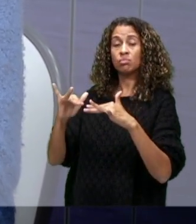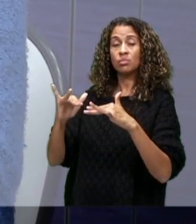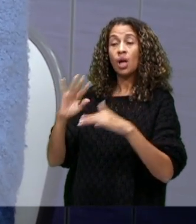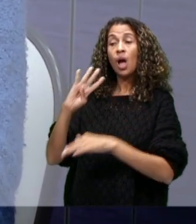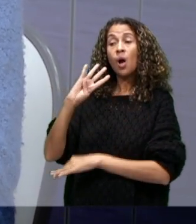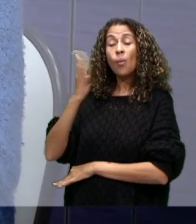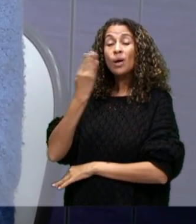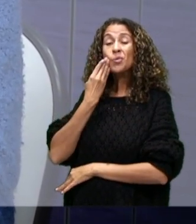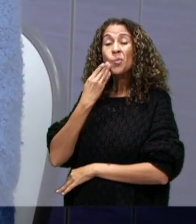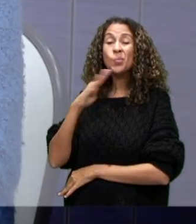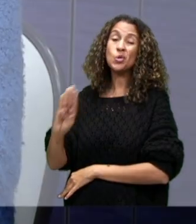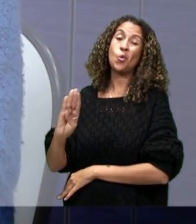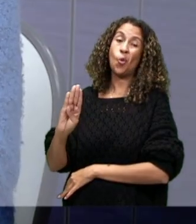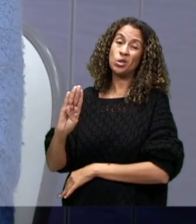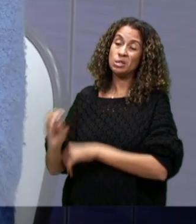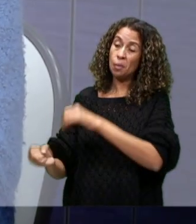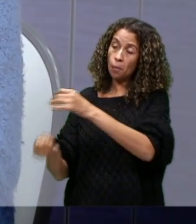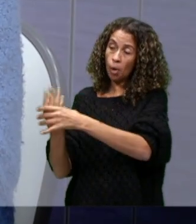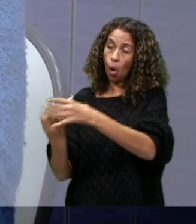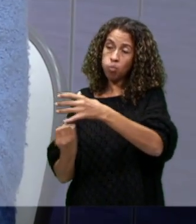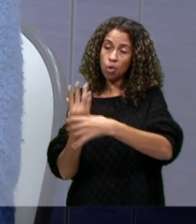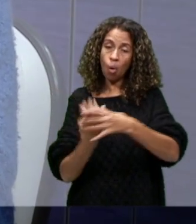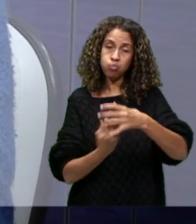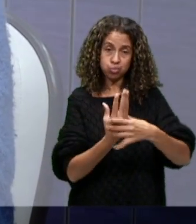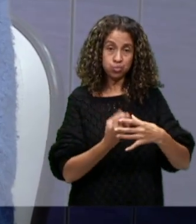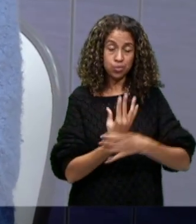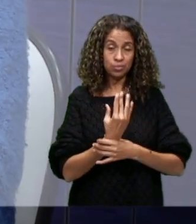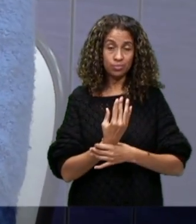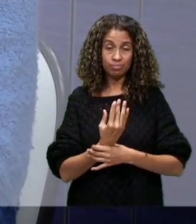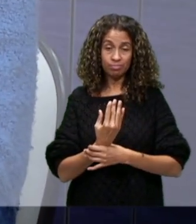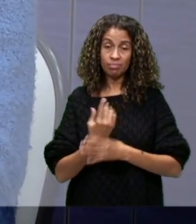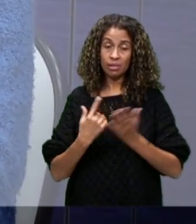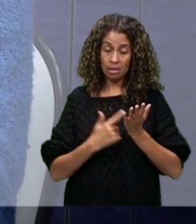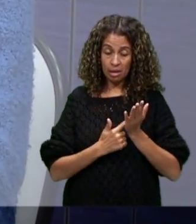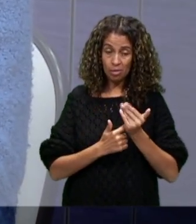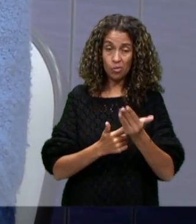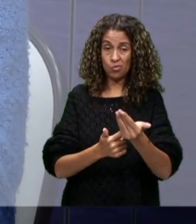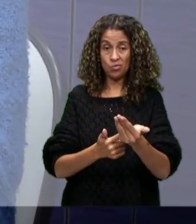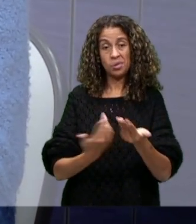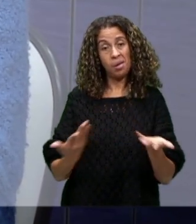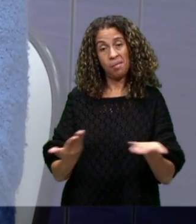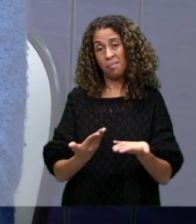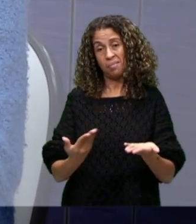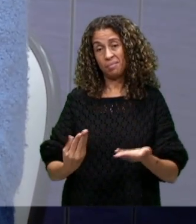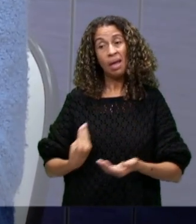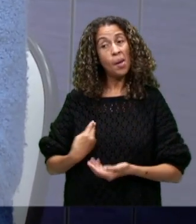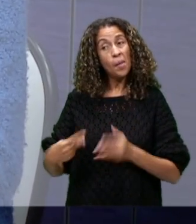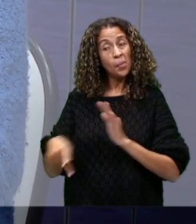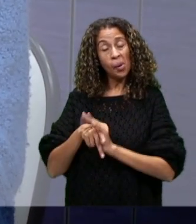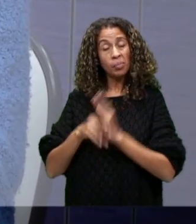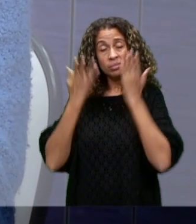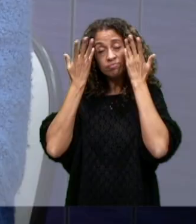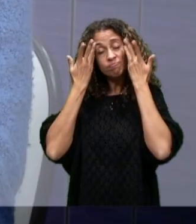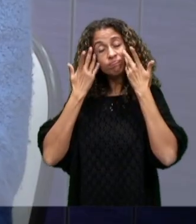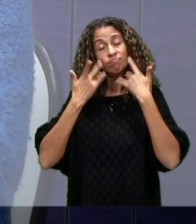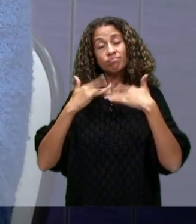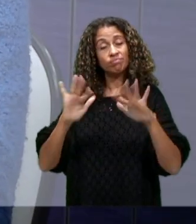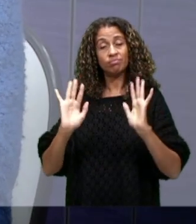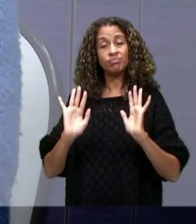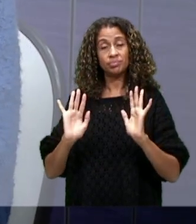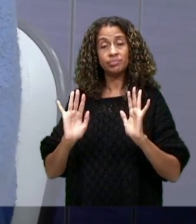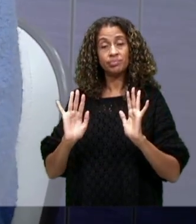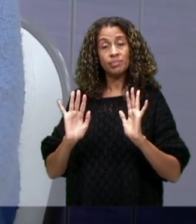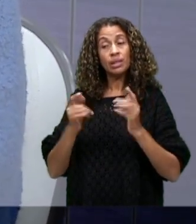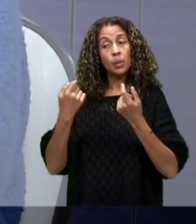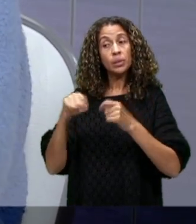bilhões de anos para se formar, né? E a tecnologia está aí, né? É uma tecnologia natural e a gente só precisa fazer com